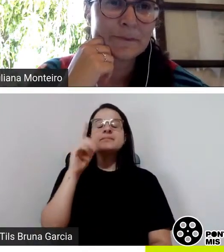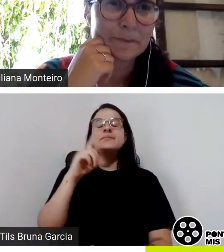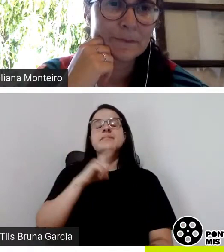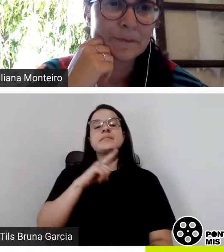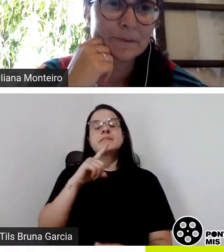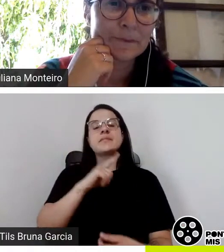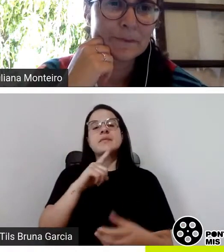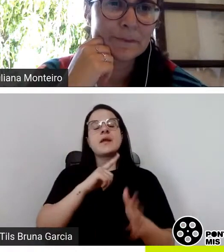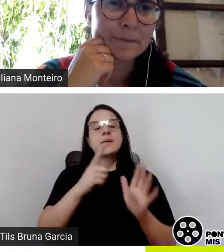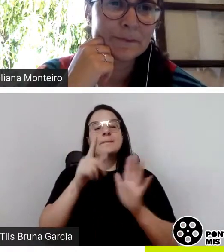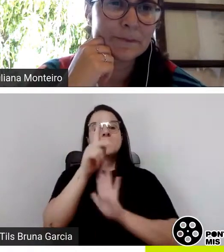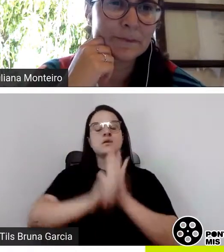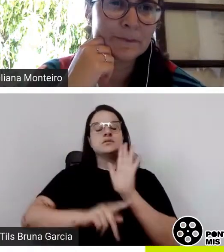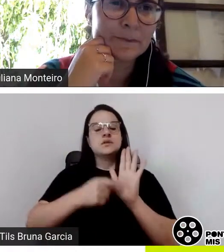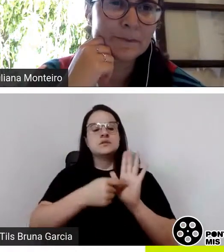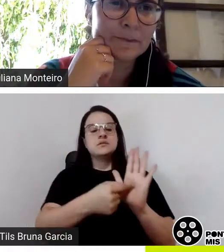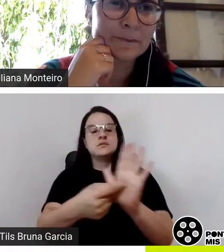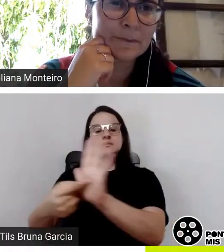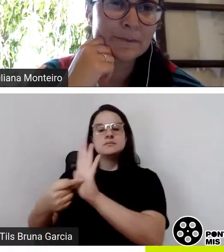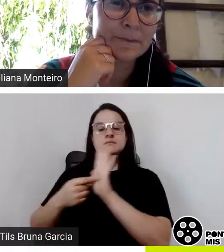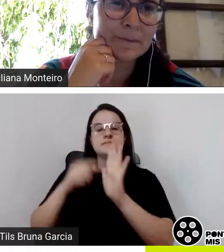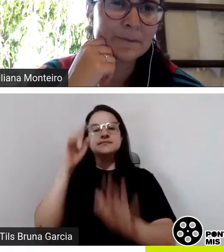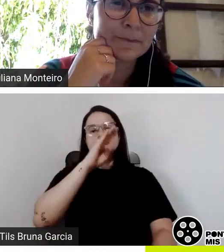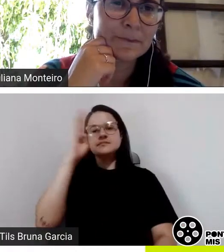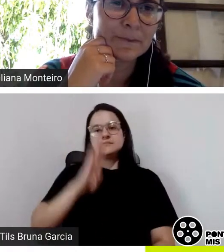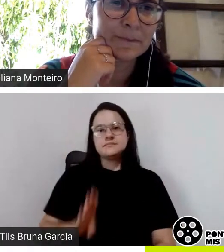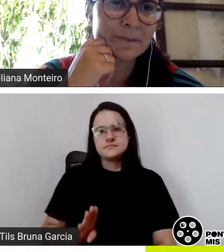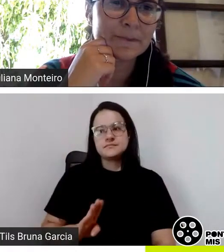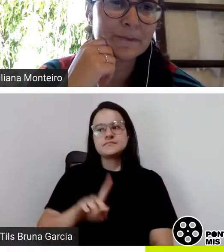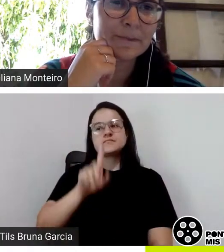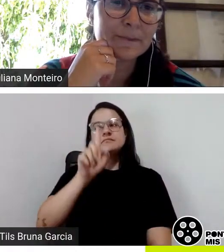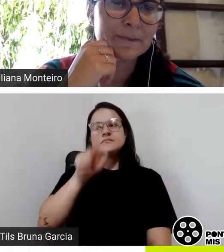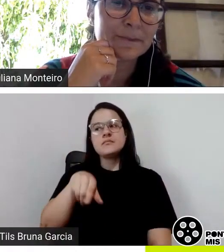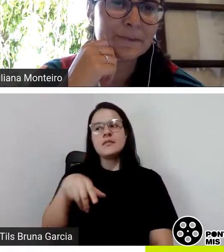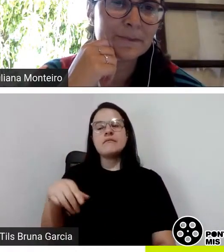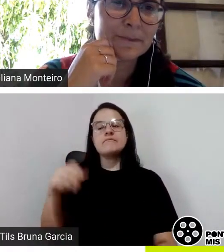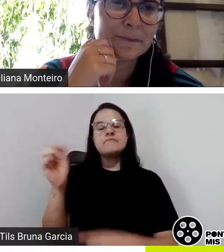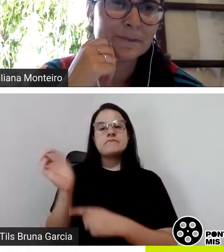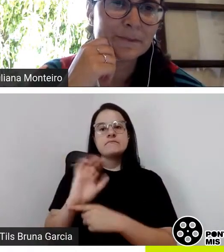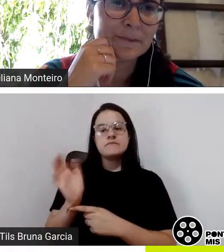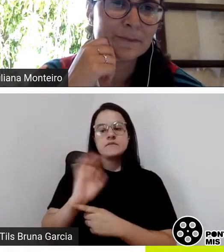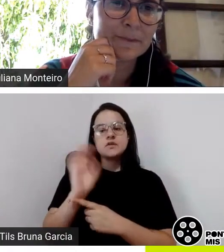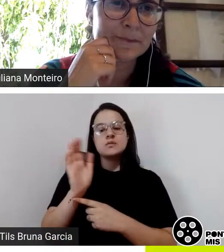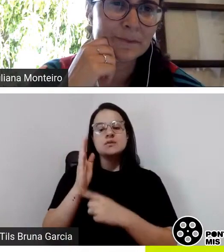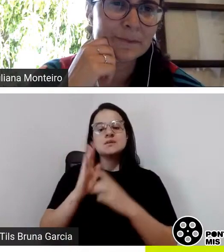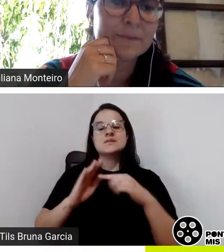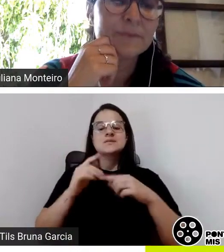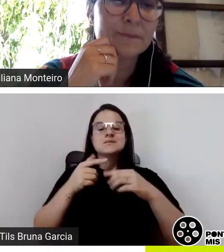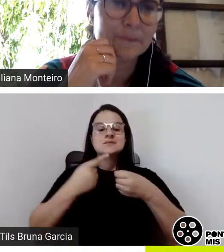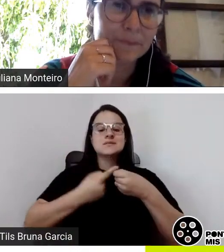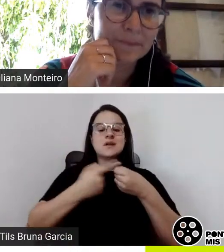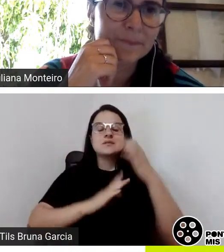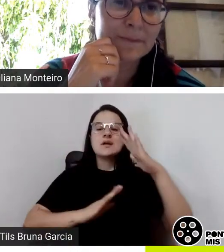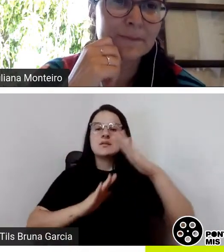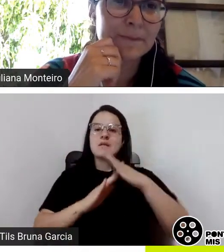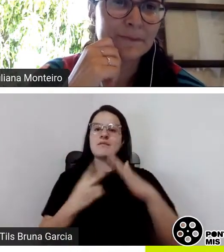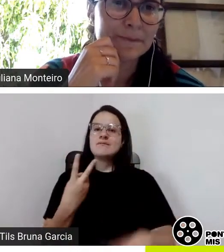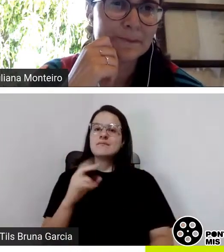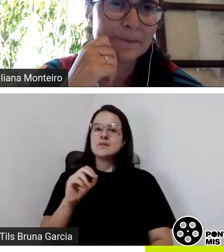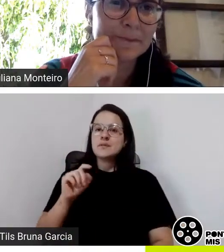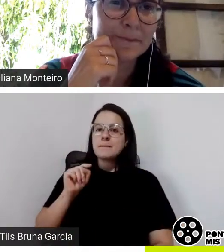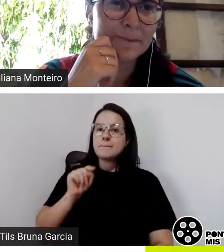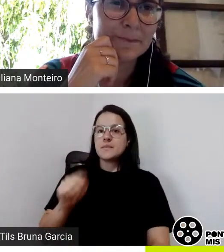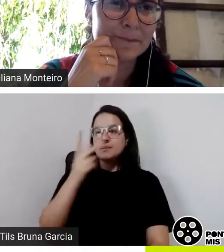Brasis, que era para a realização de filmes em cidades de até 20 mil habitantes. Bom, eu estava em Santa Maria